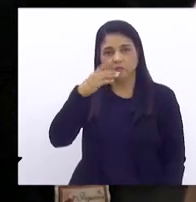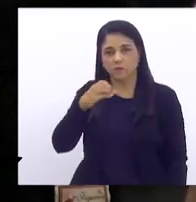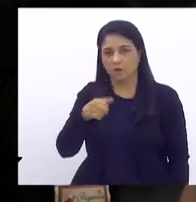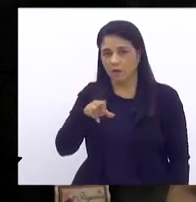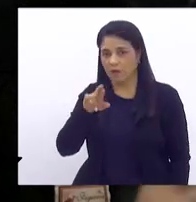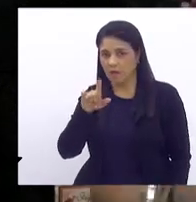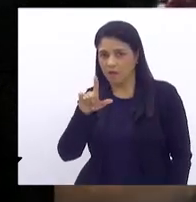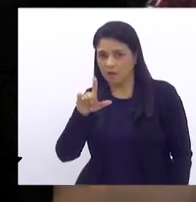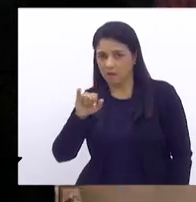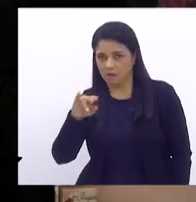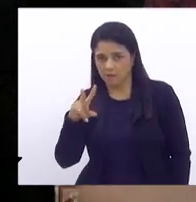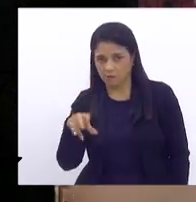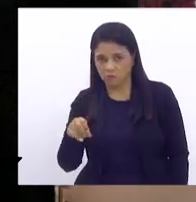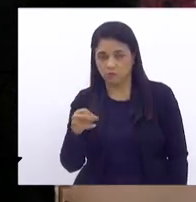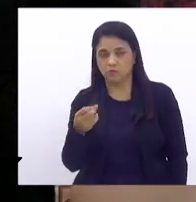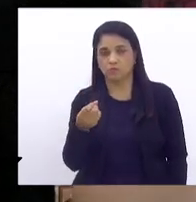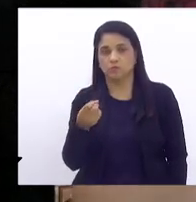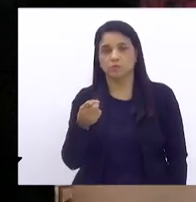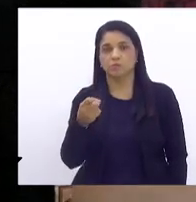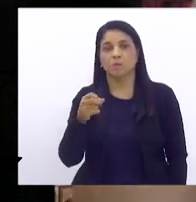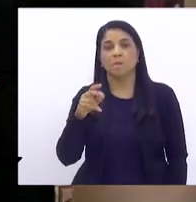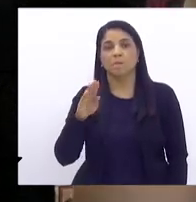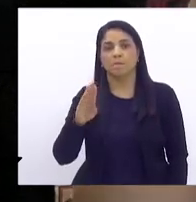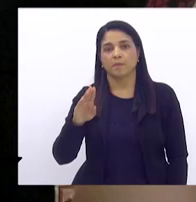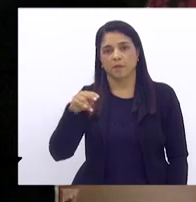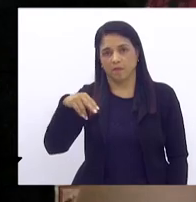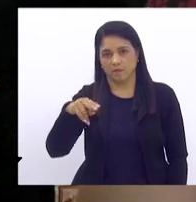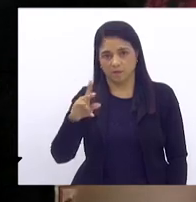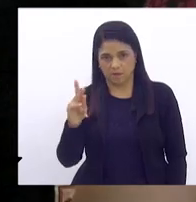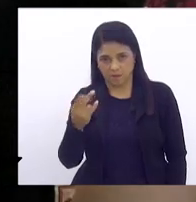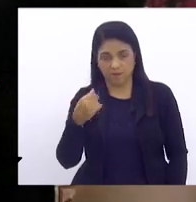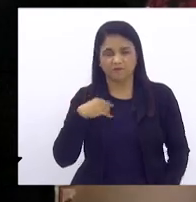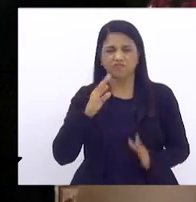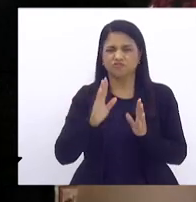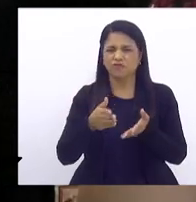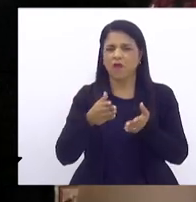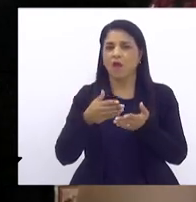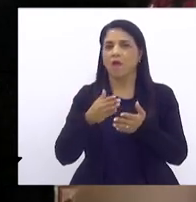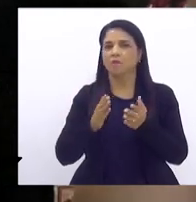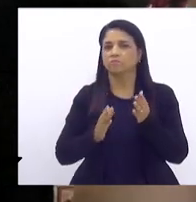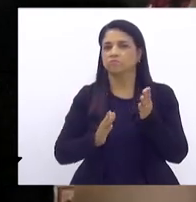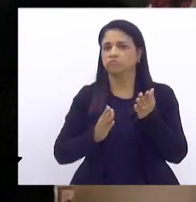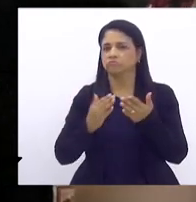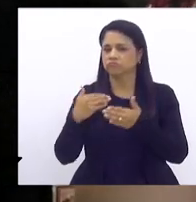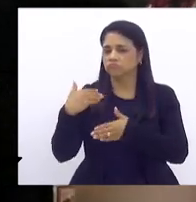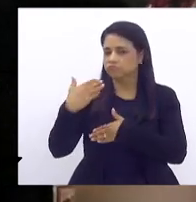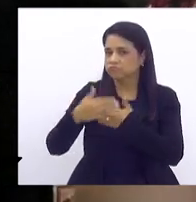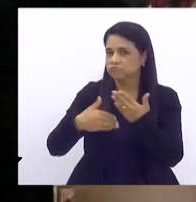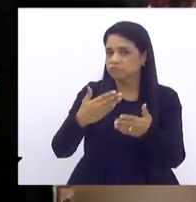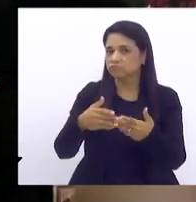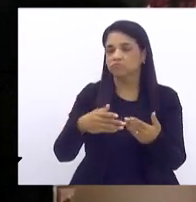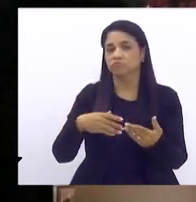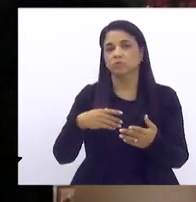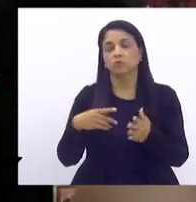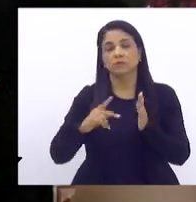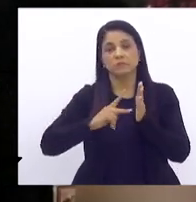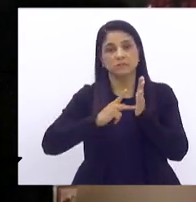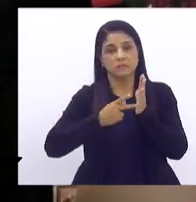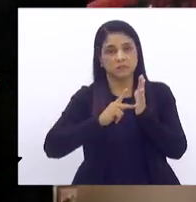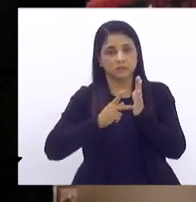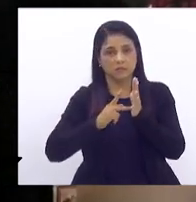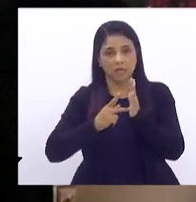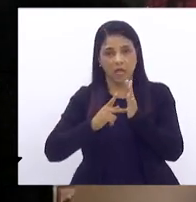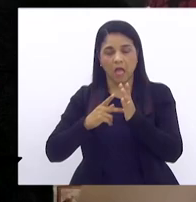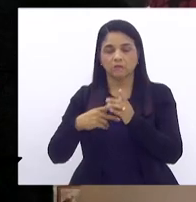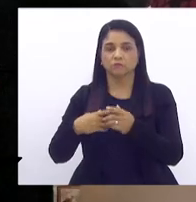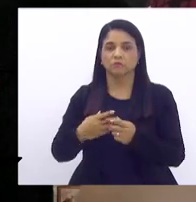BNH, dizer que já há algum tempo o Sindicato dos Ambulantes, tanto aqui